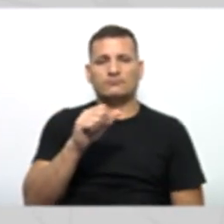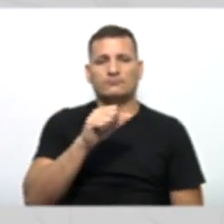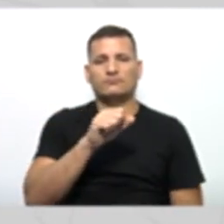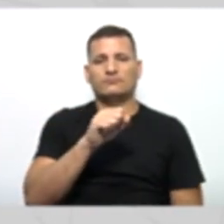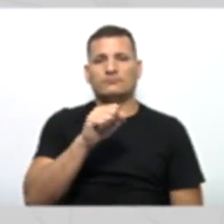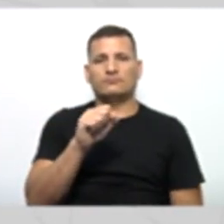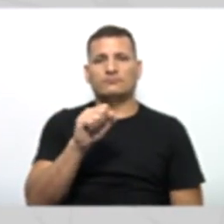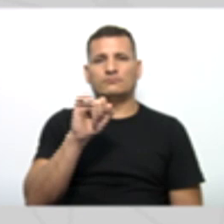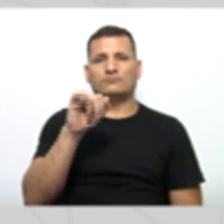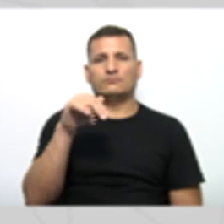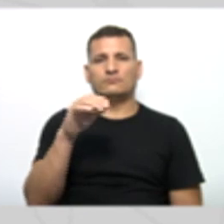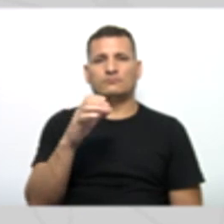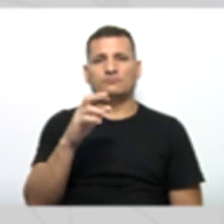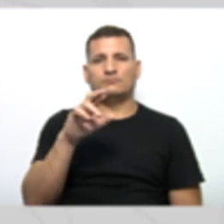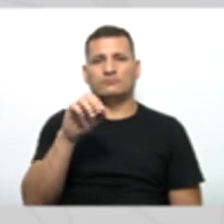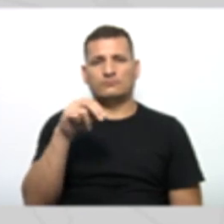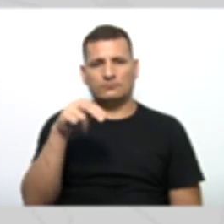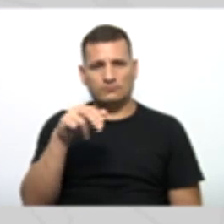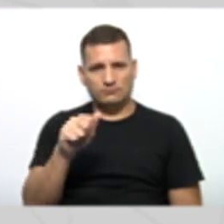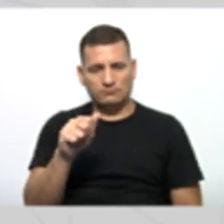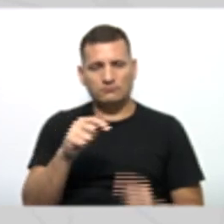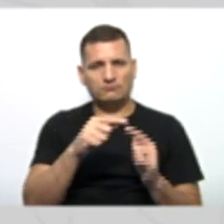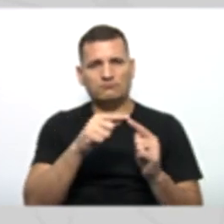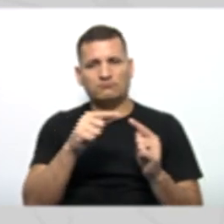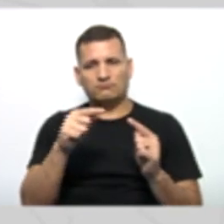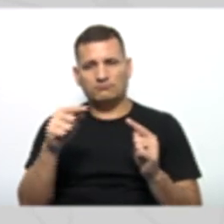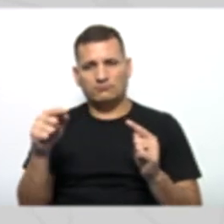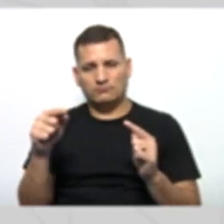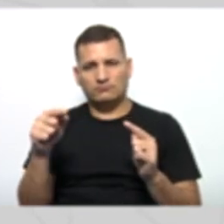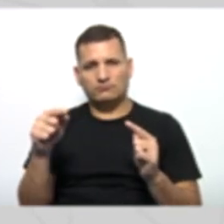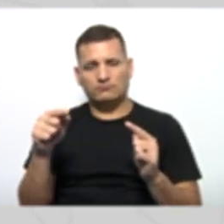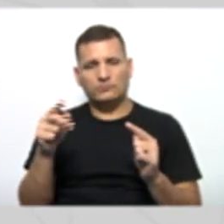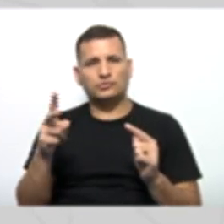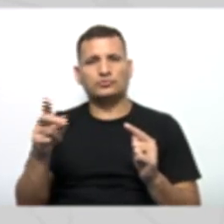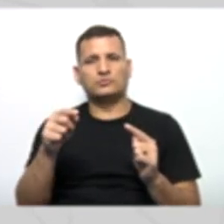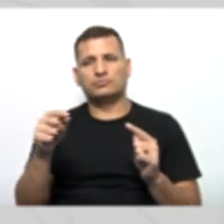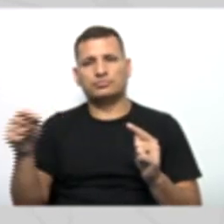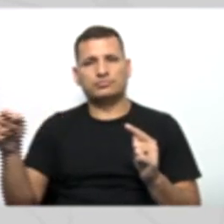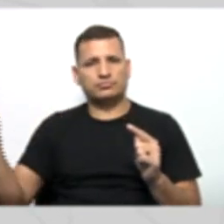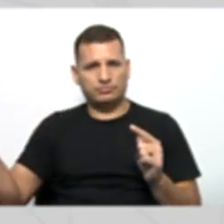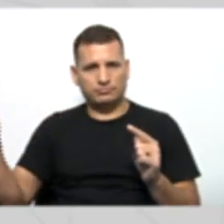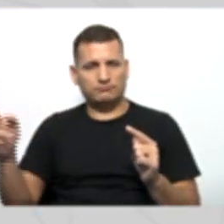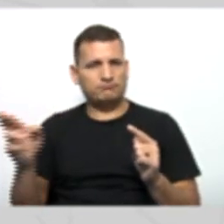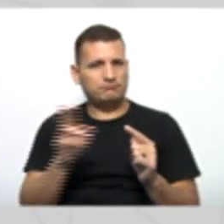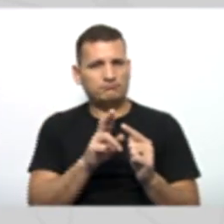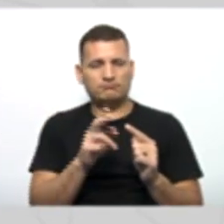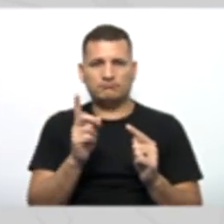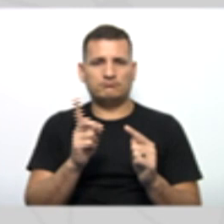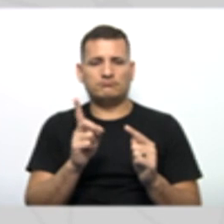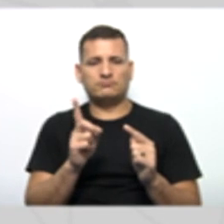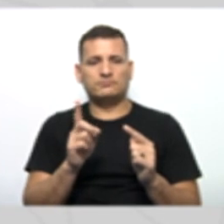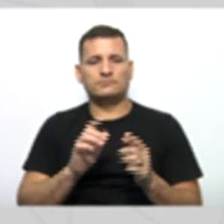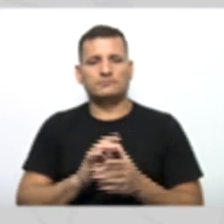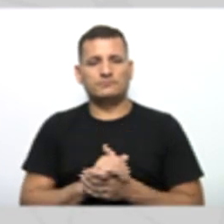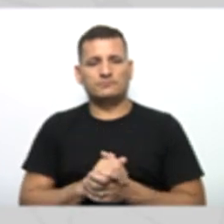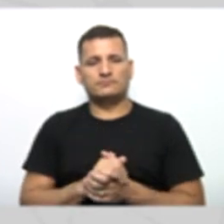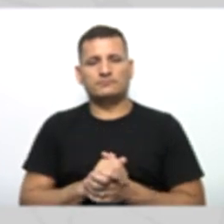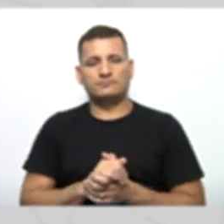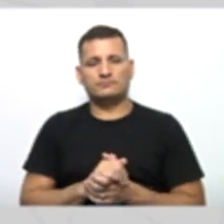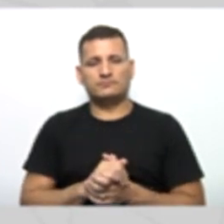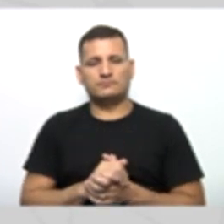envia a mensagem e continua seu processamento. Não espera a resposta para prosseguir. Dois métodos são